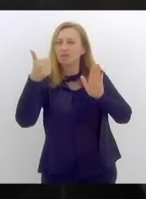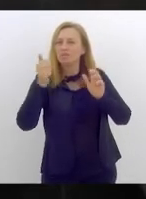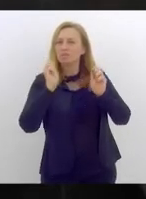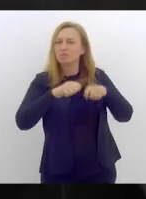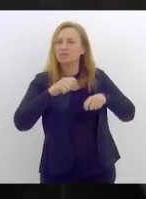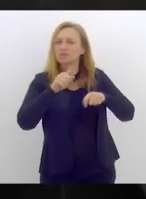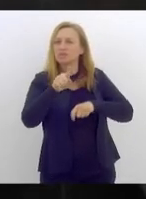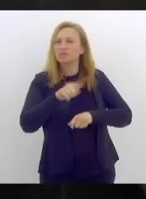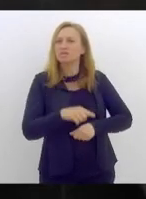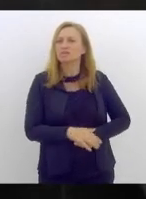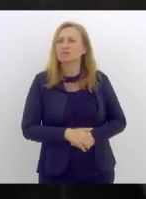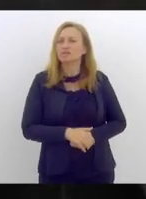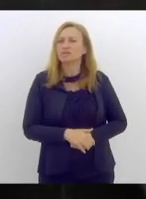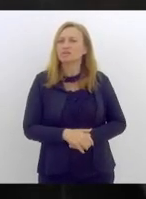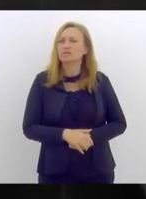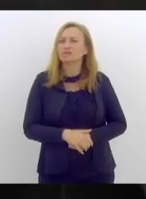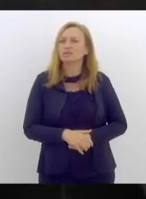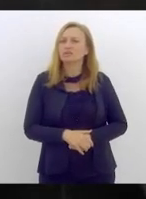esse